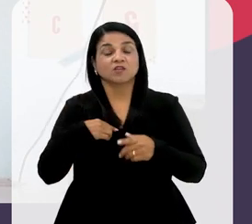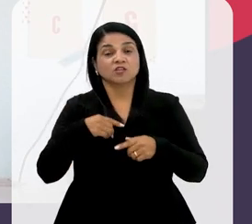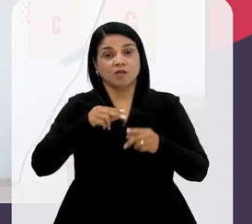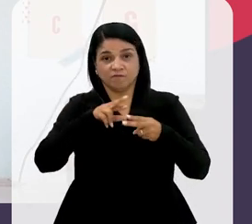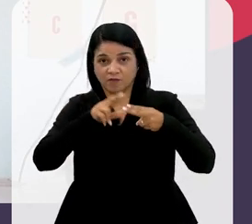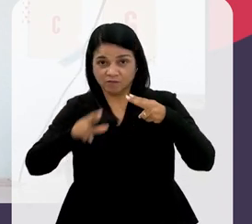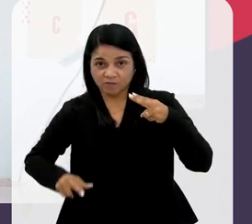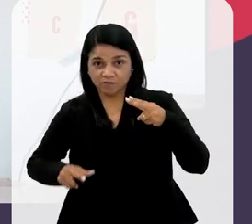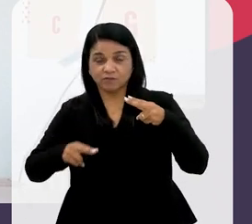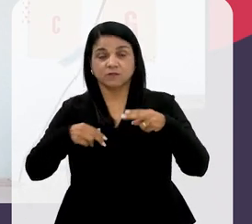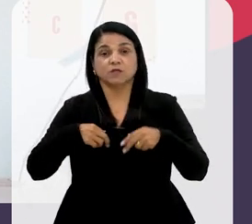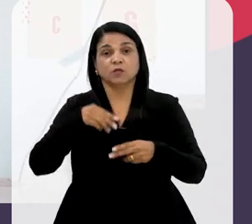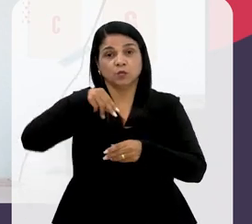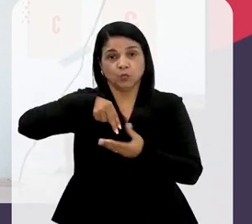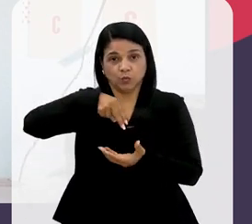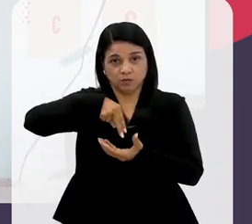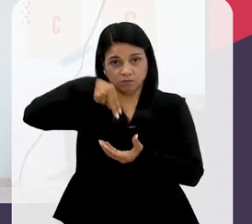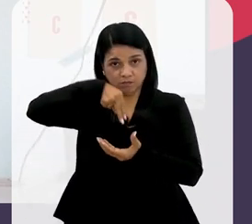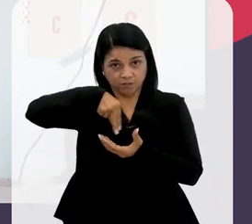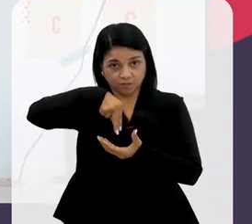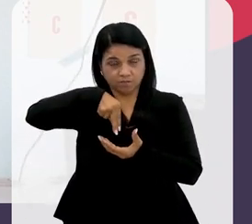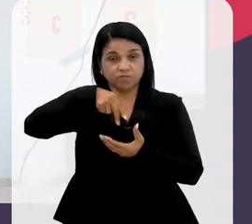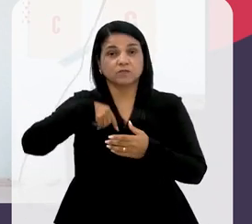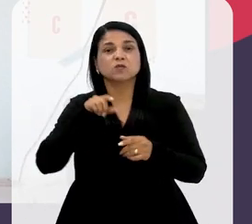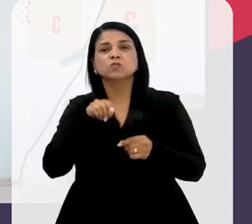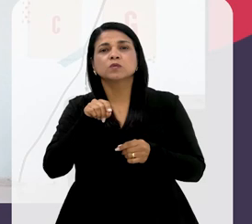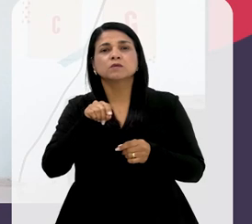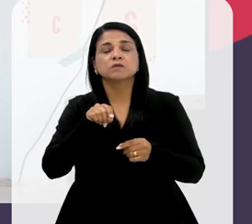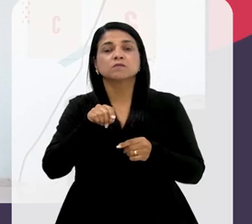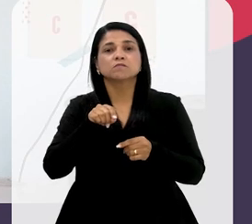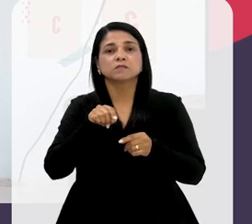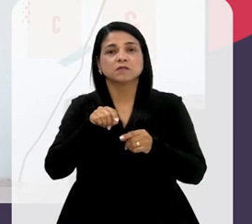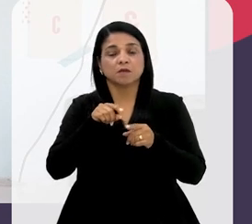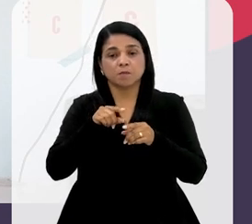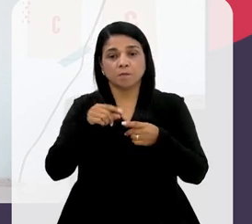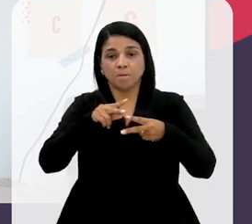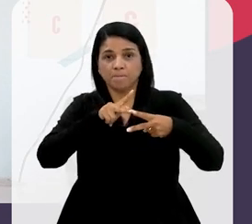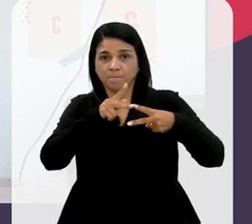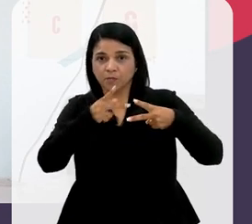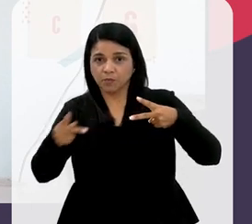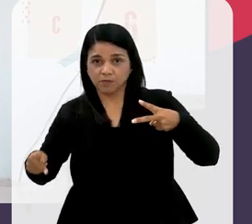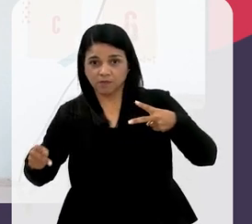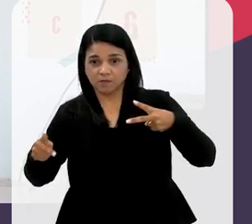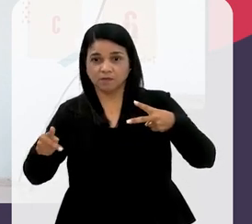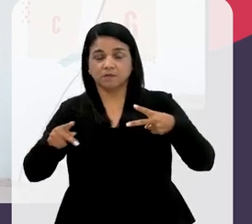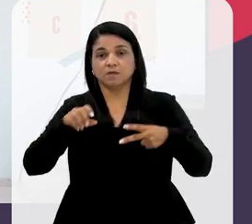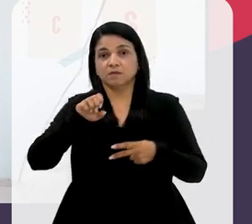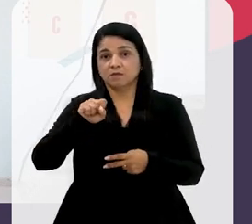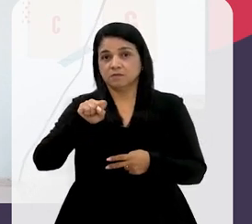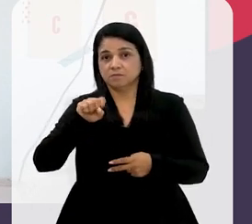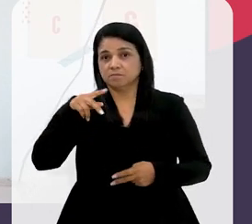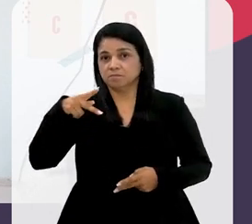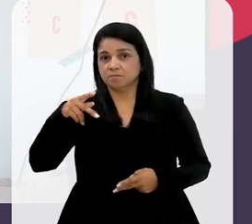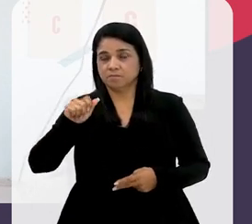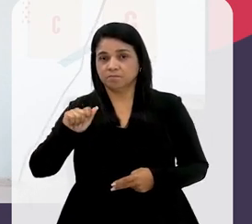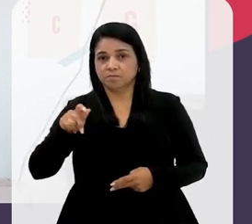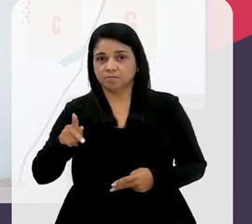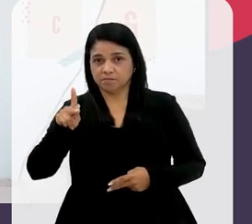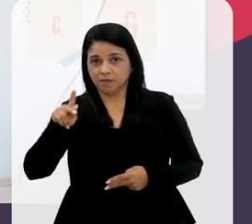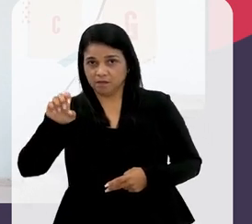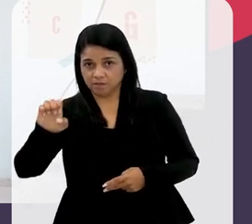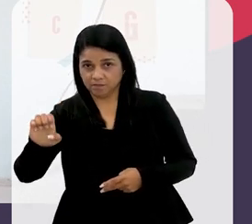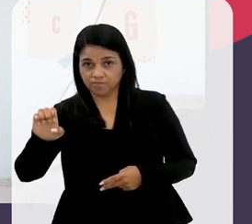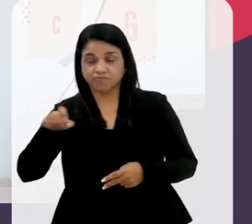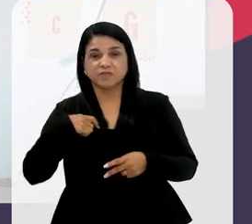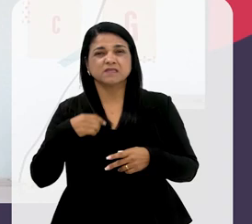da Unirio descobriram que esse fenômeno pode estar associado à proteína spike do vírus SARS-CoV-2.